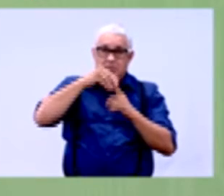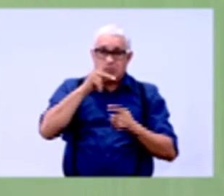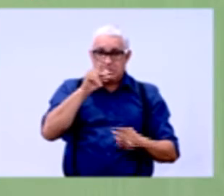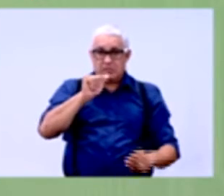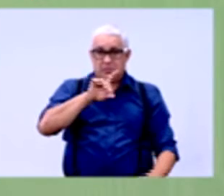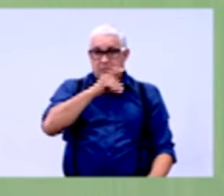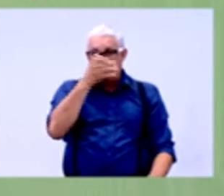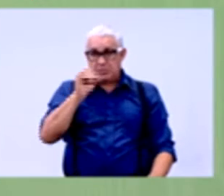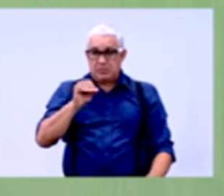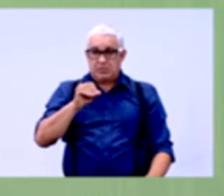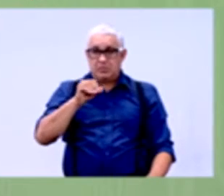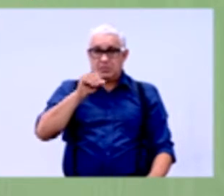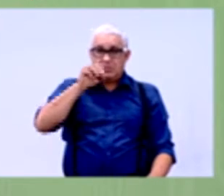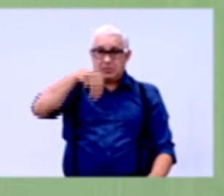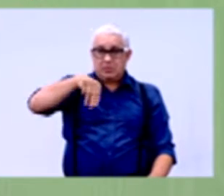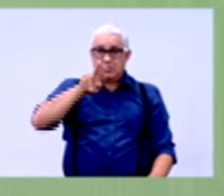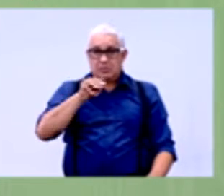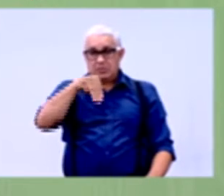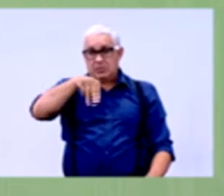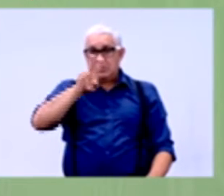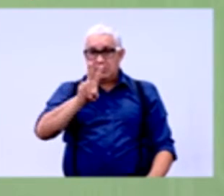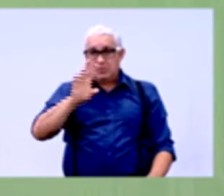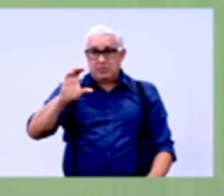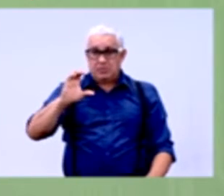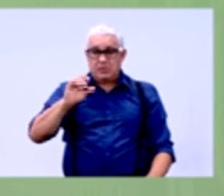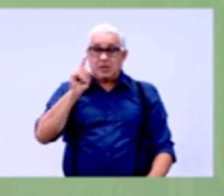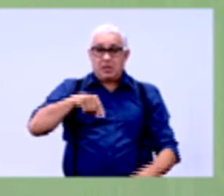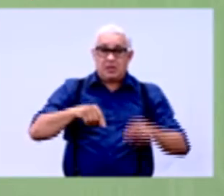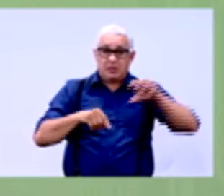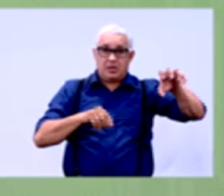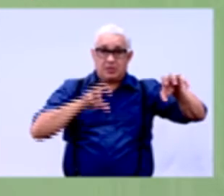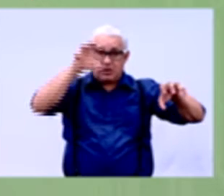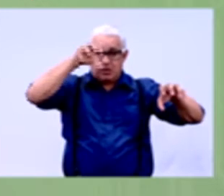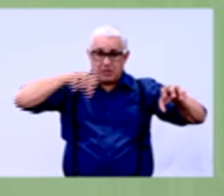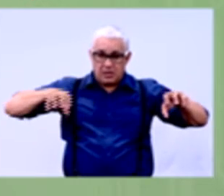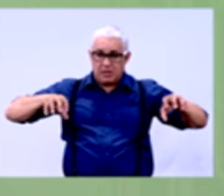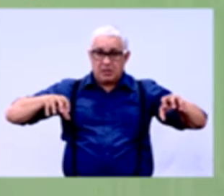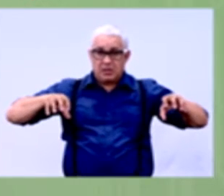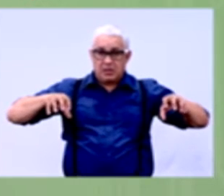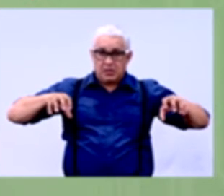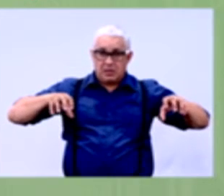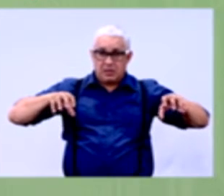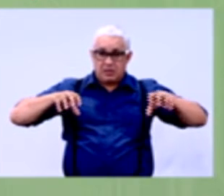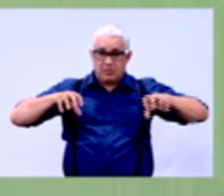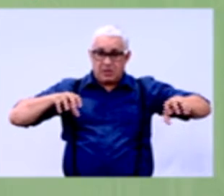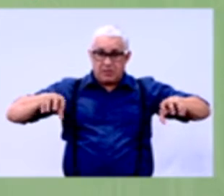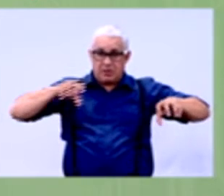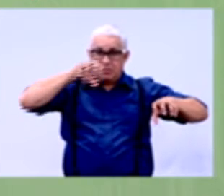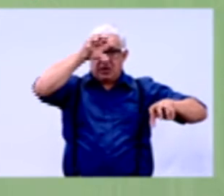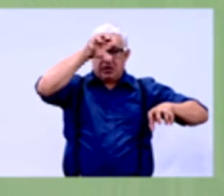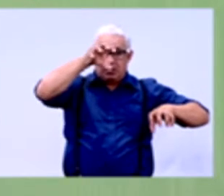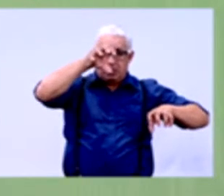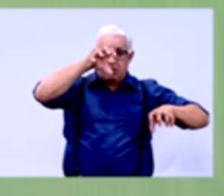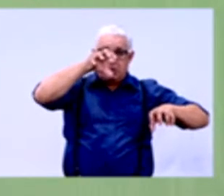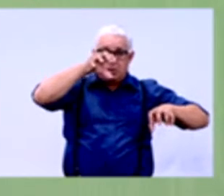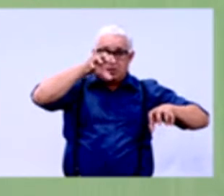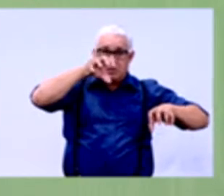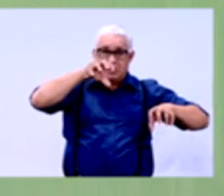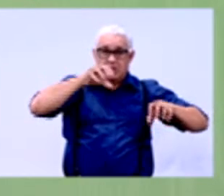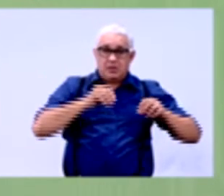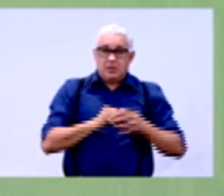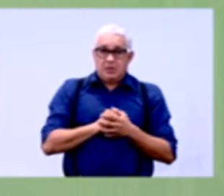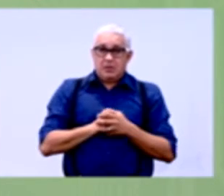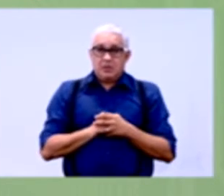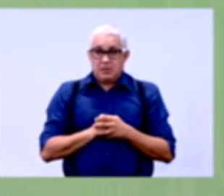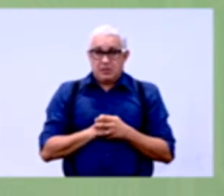é justamente separar essas três partes, dividir a aplicação nessas 3